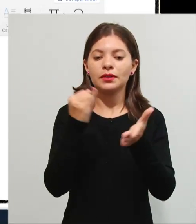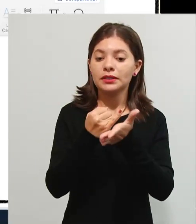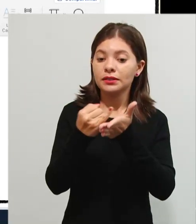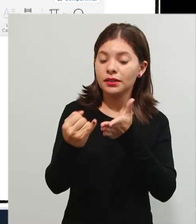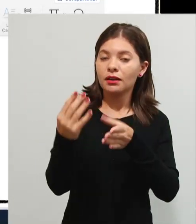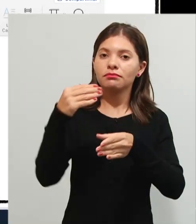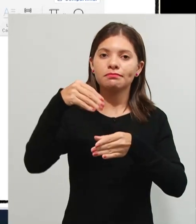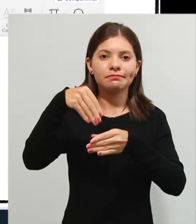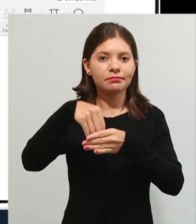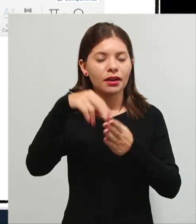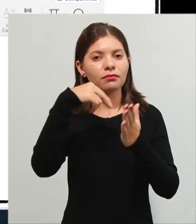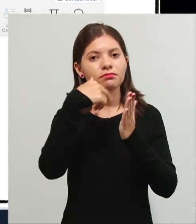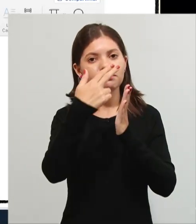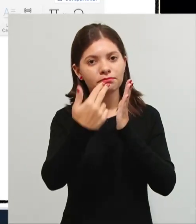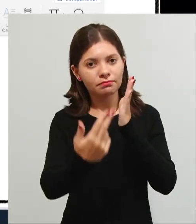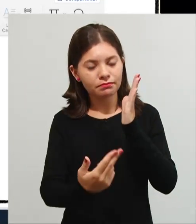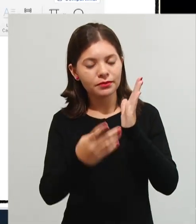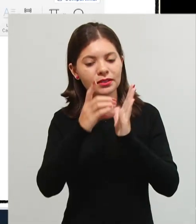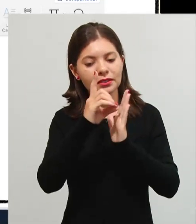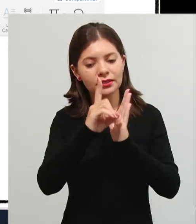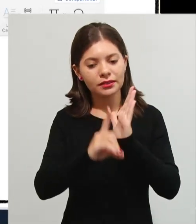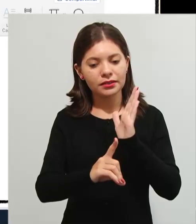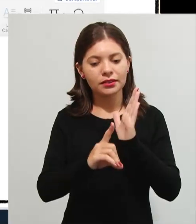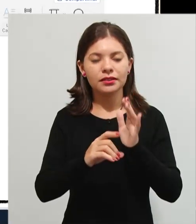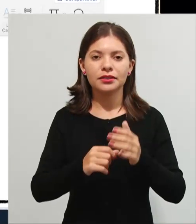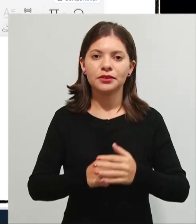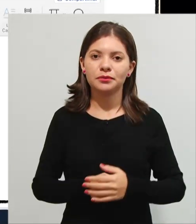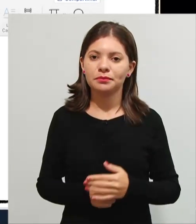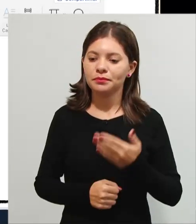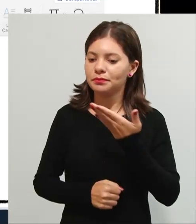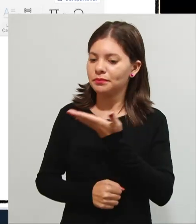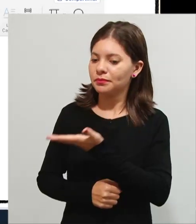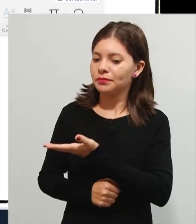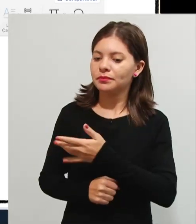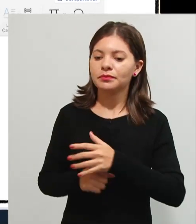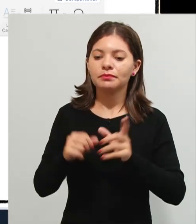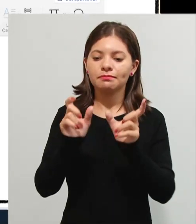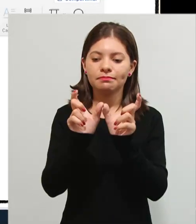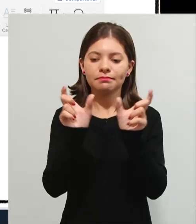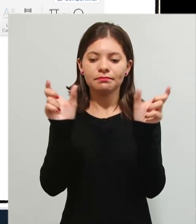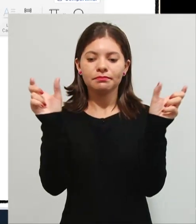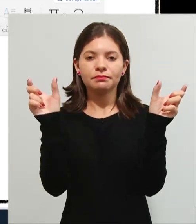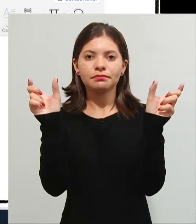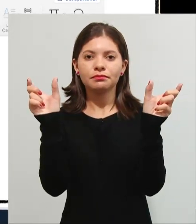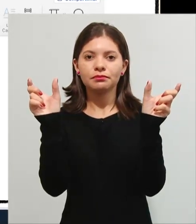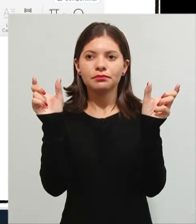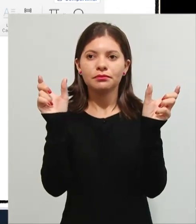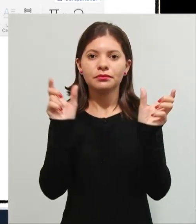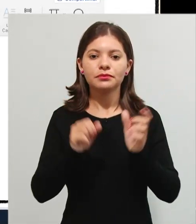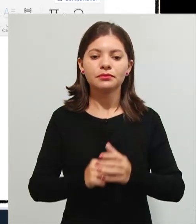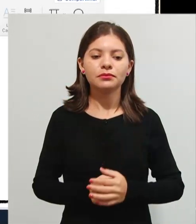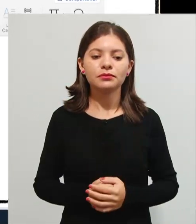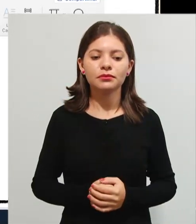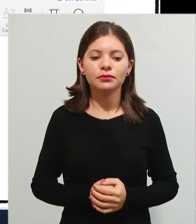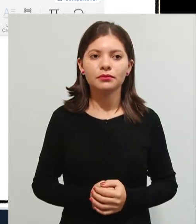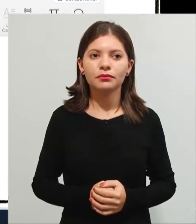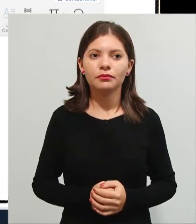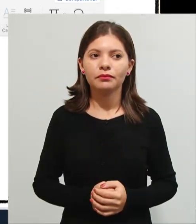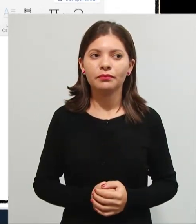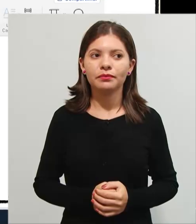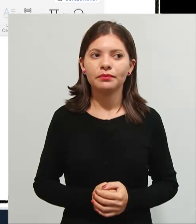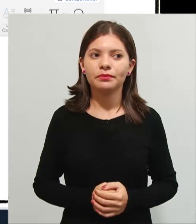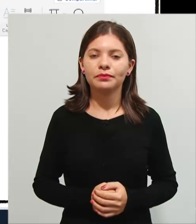da formatação do meu documento, certo? Então, a gente vai ter o menu página inicial, inserir,